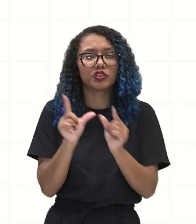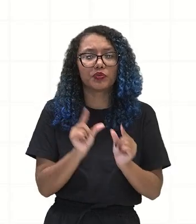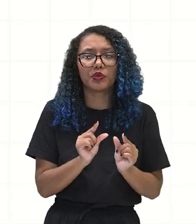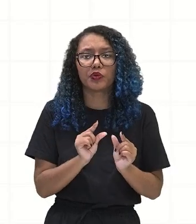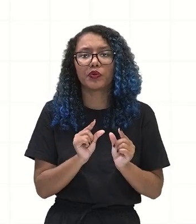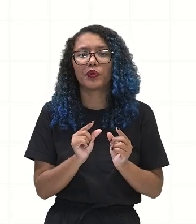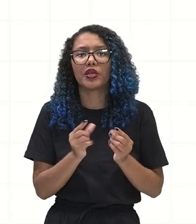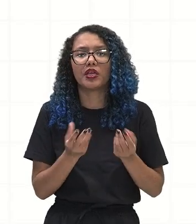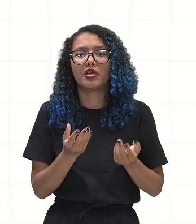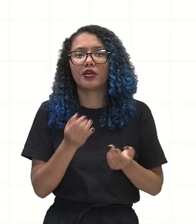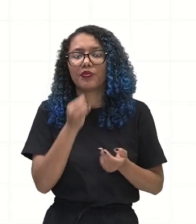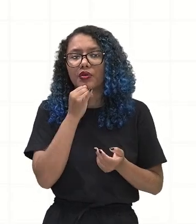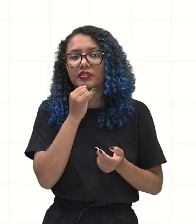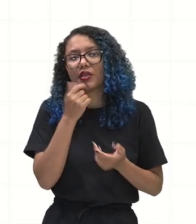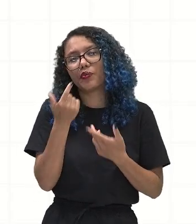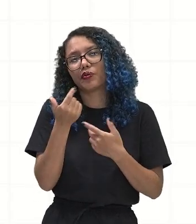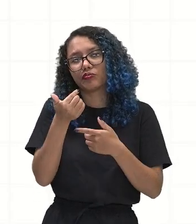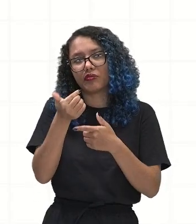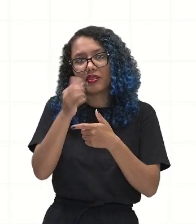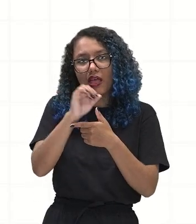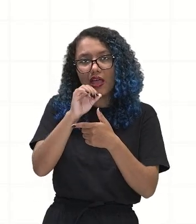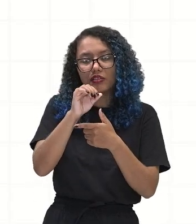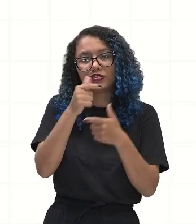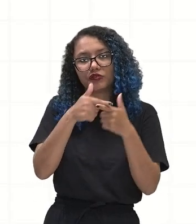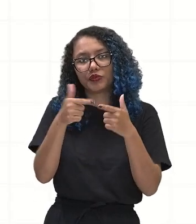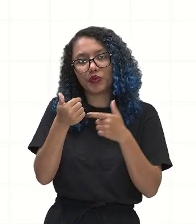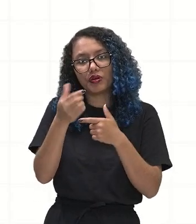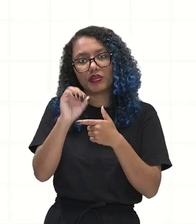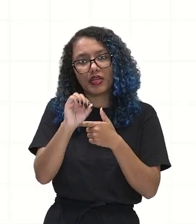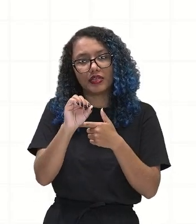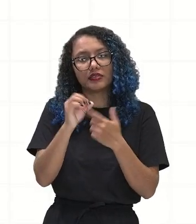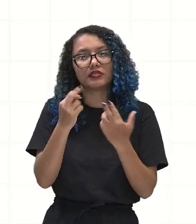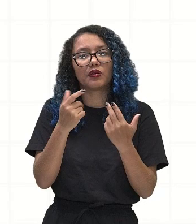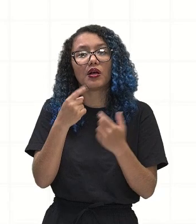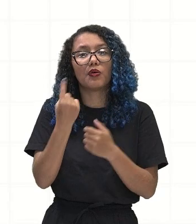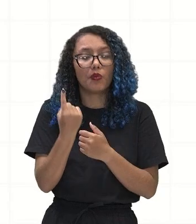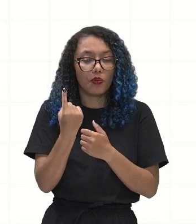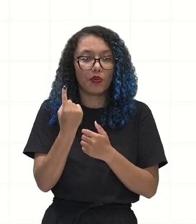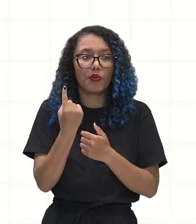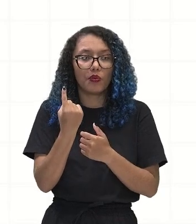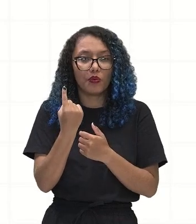dividido por 10, teríamos aqui 1 décimo.